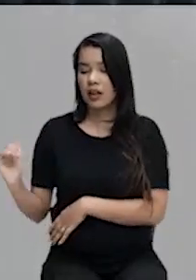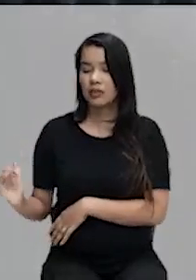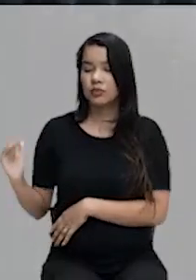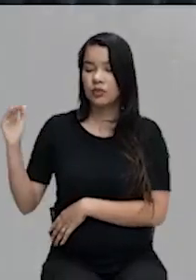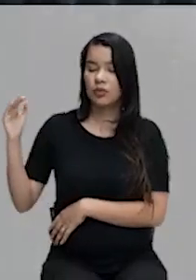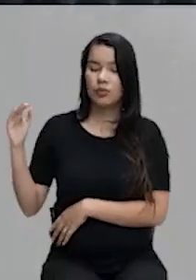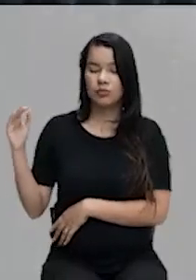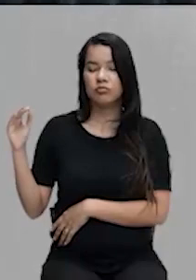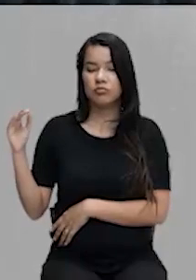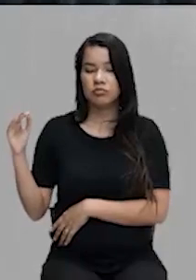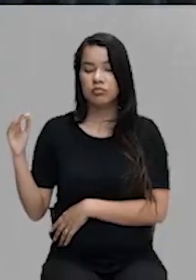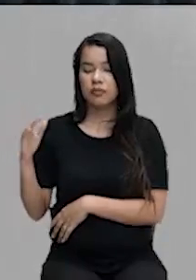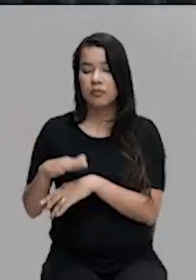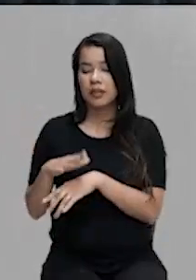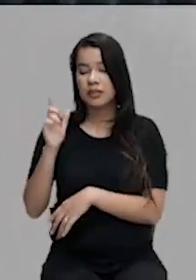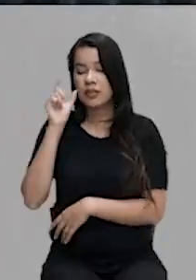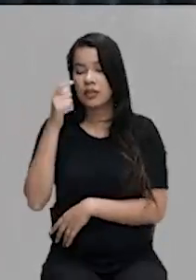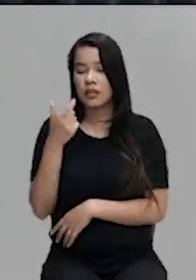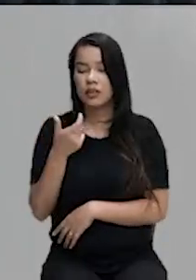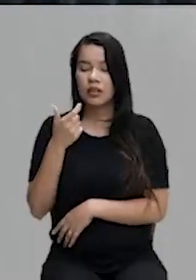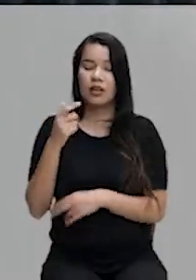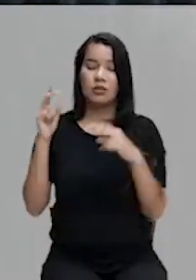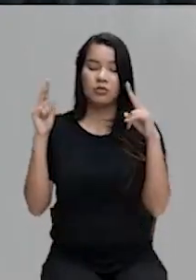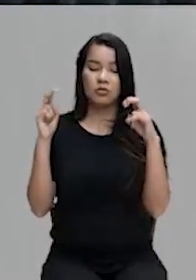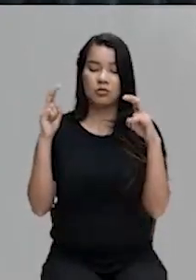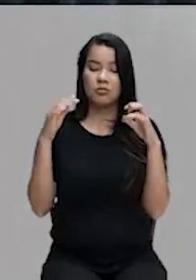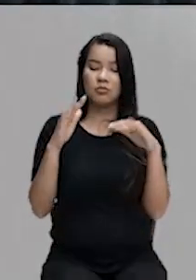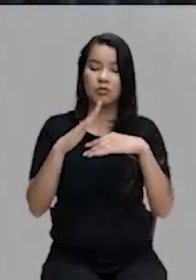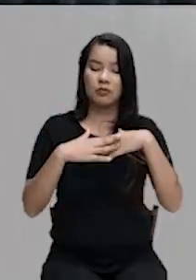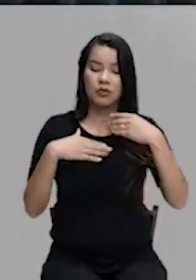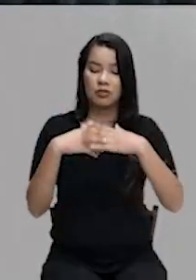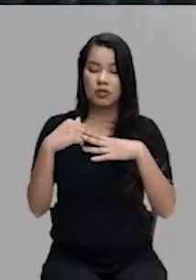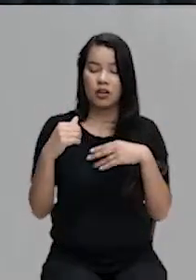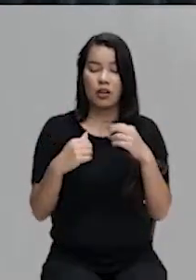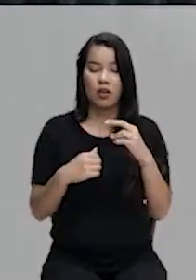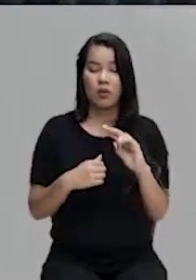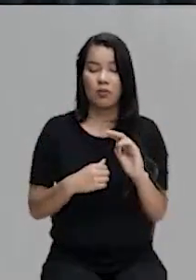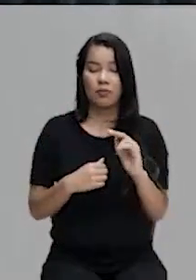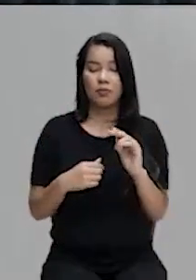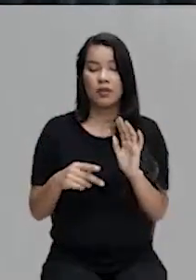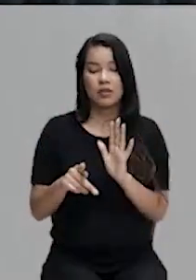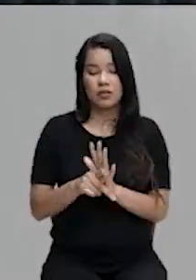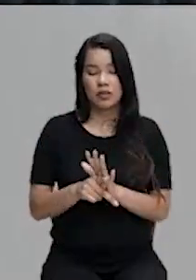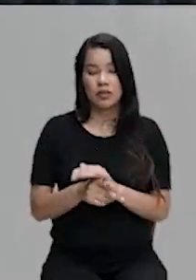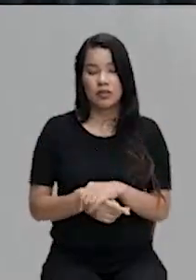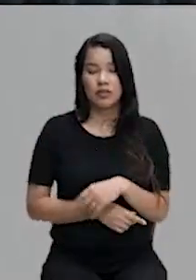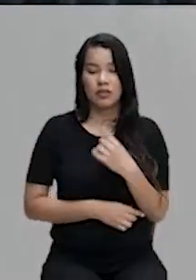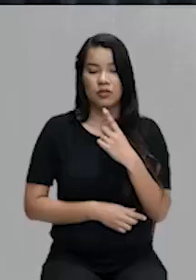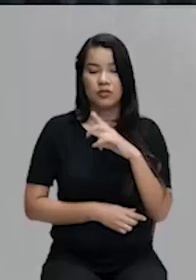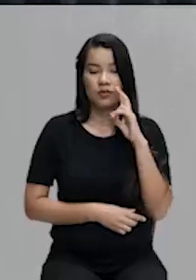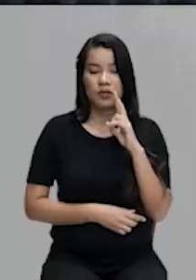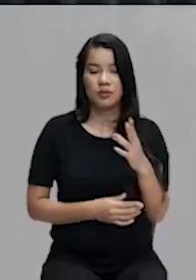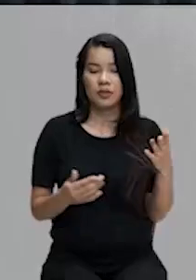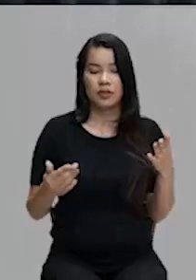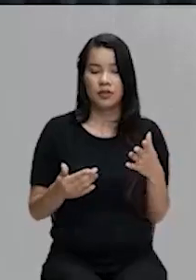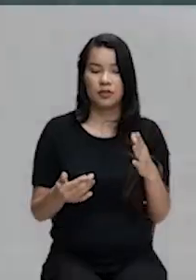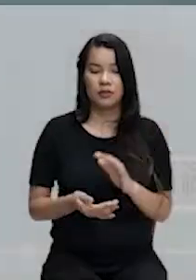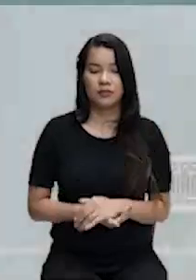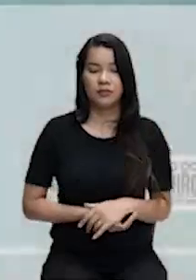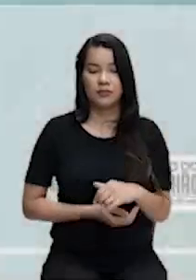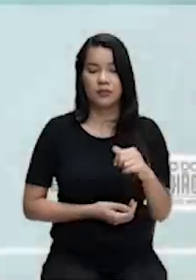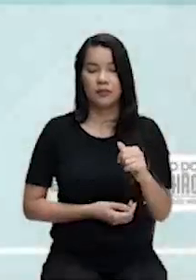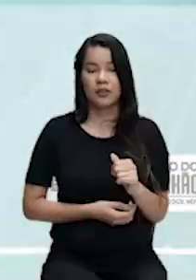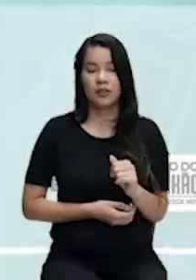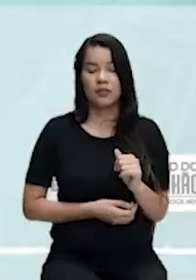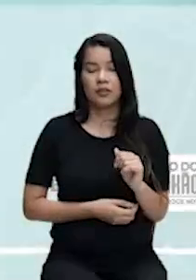para assuntos profissionais, ou até mesmo assuntos pessoais. Então, vamos lá observar esse ranking. Segundo